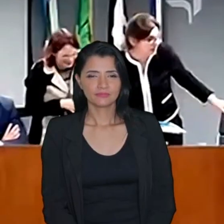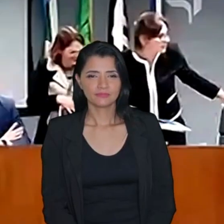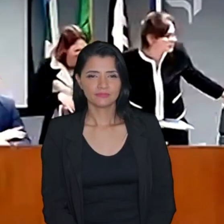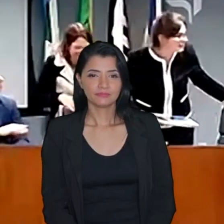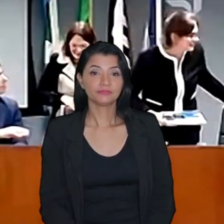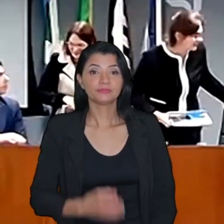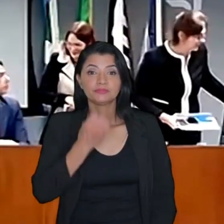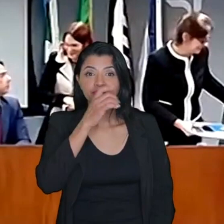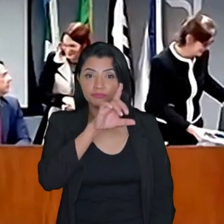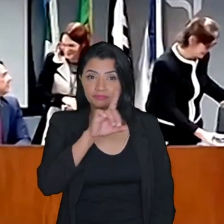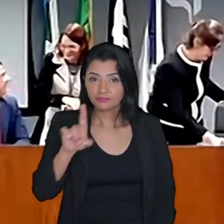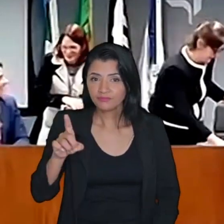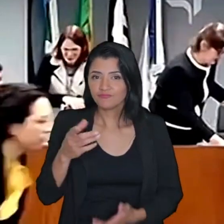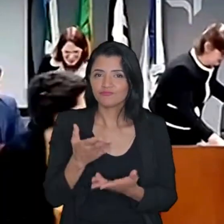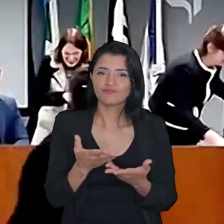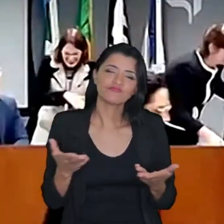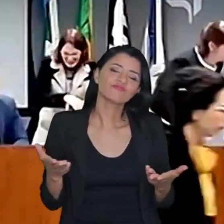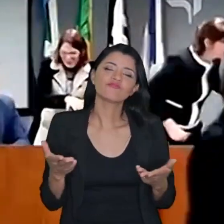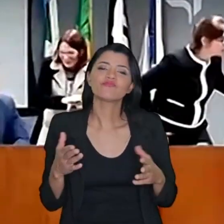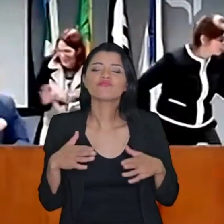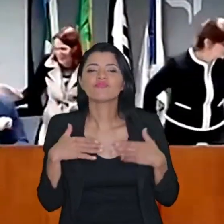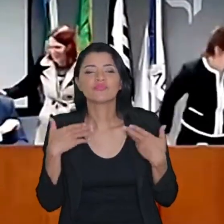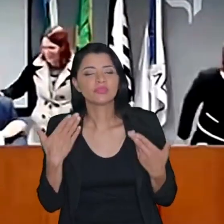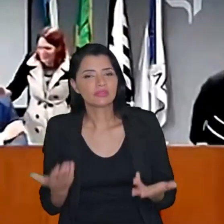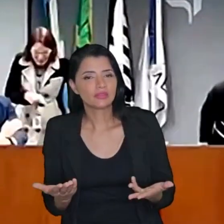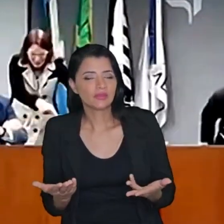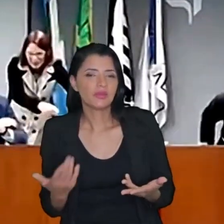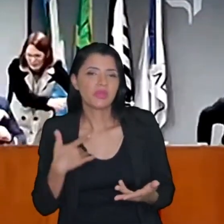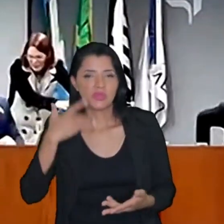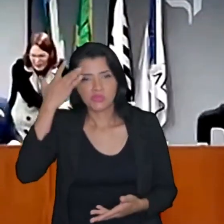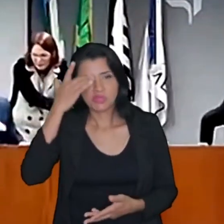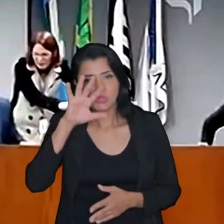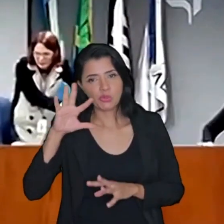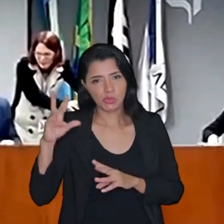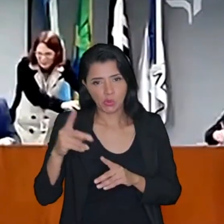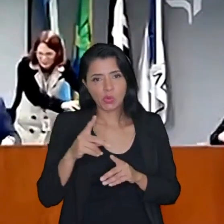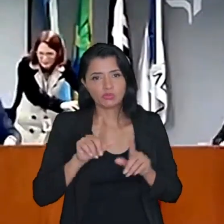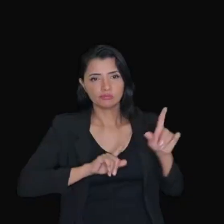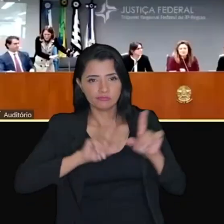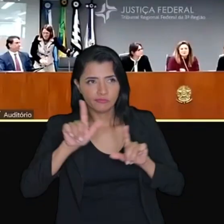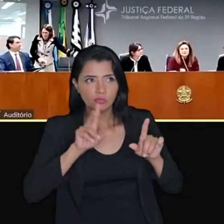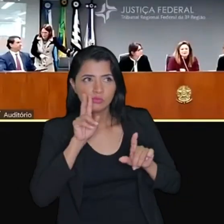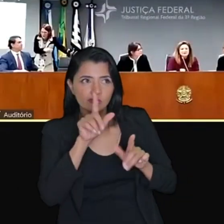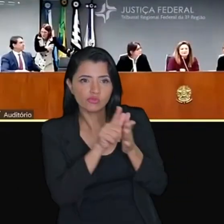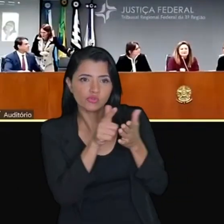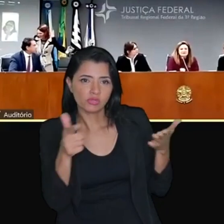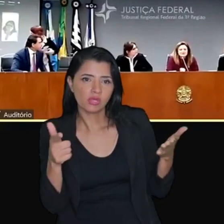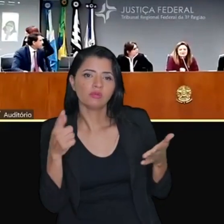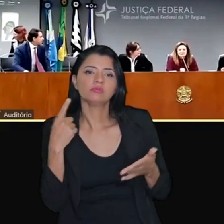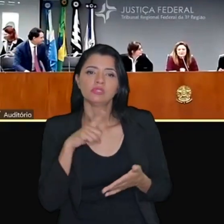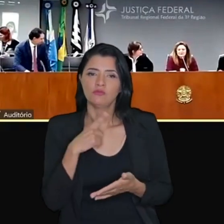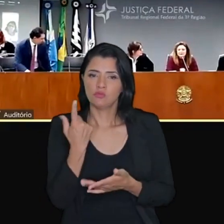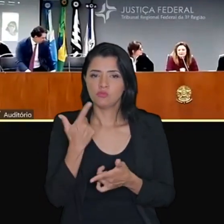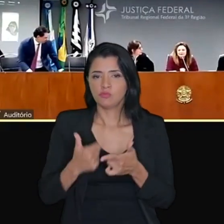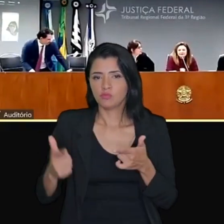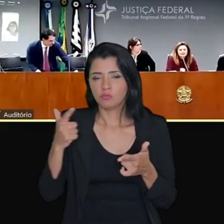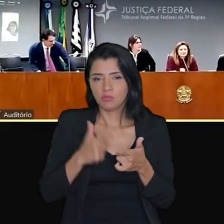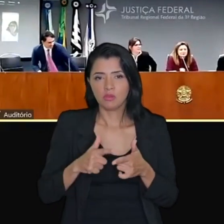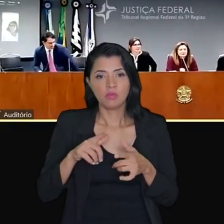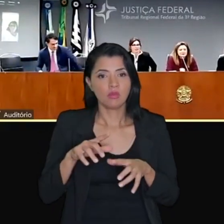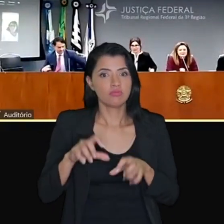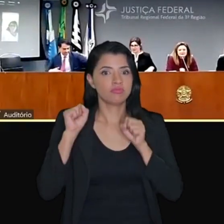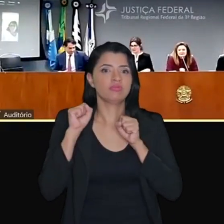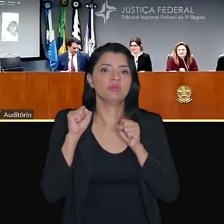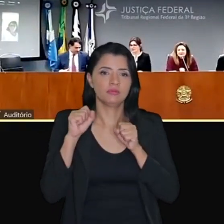Bom dia. Bom, não sei se todos abriram o jornal hoje, a gente teve um problema aí de um apagão,